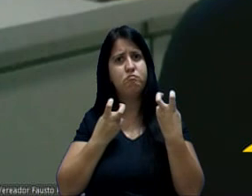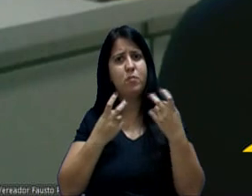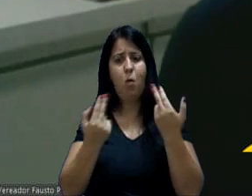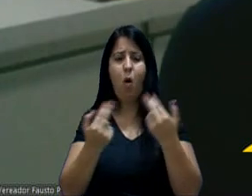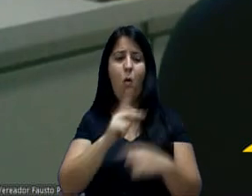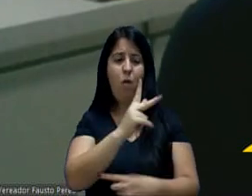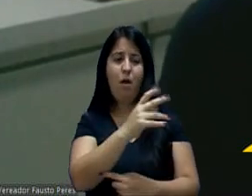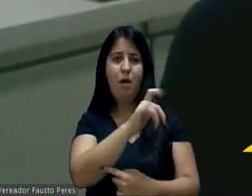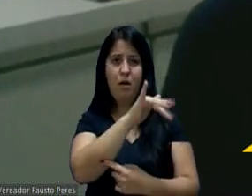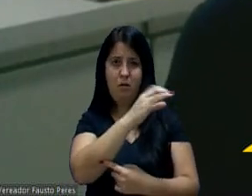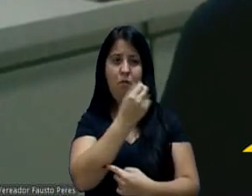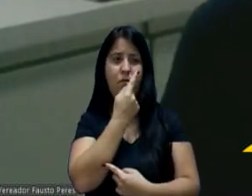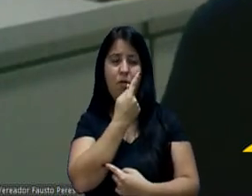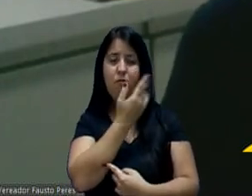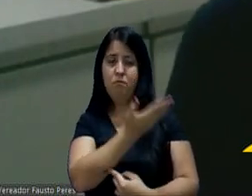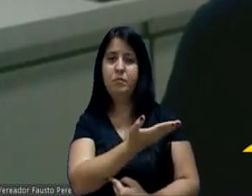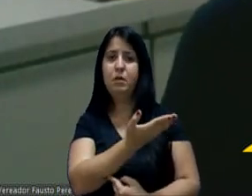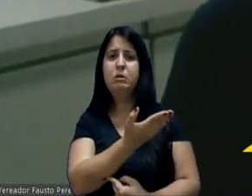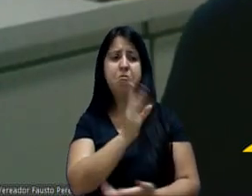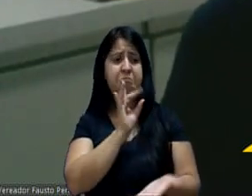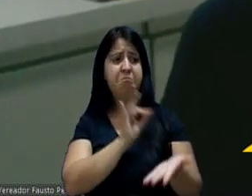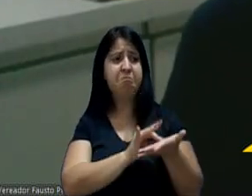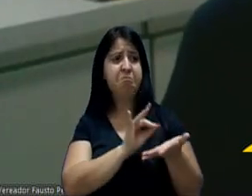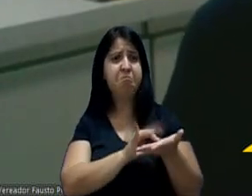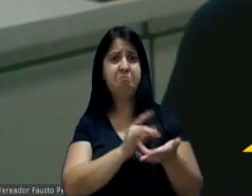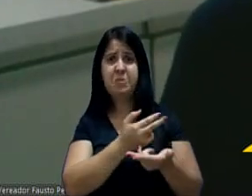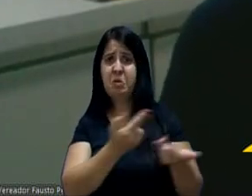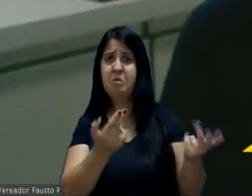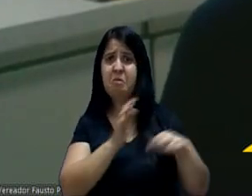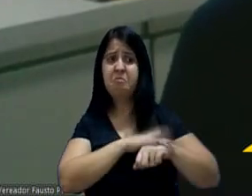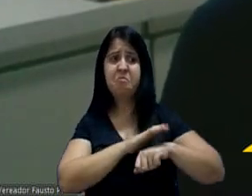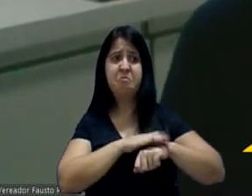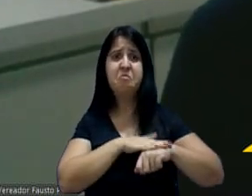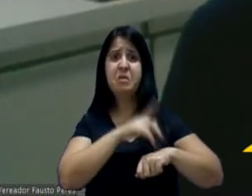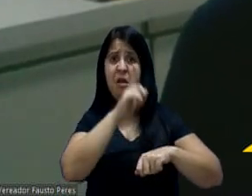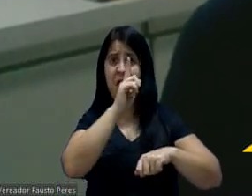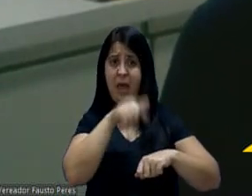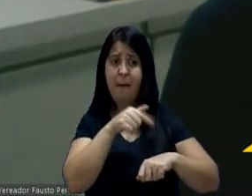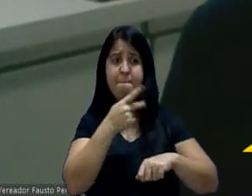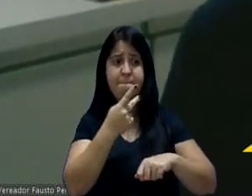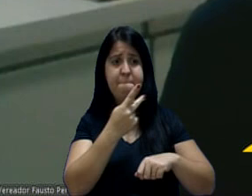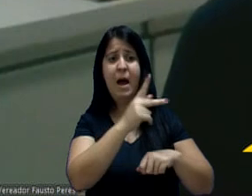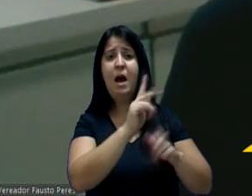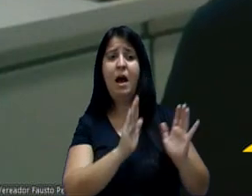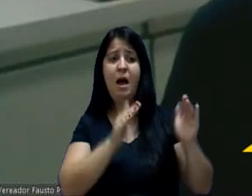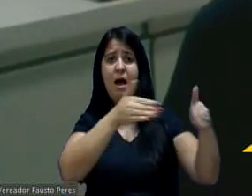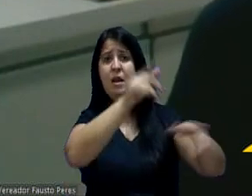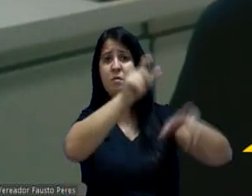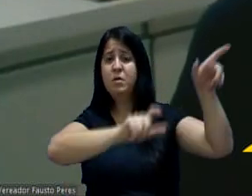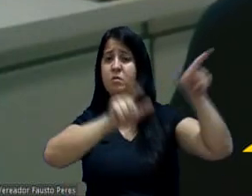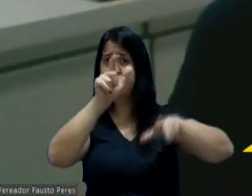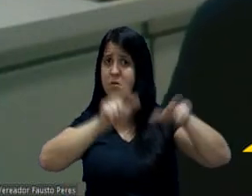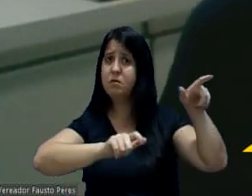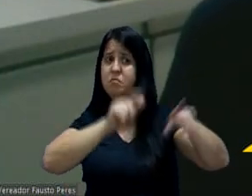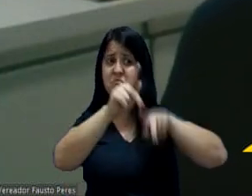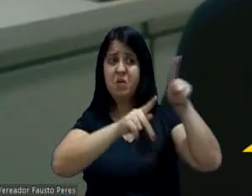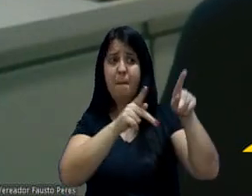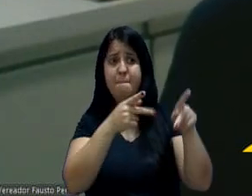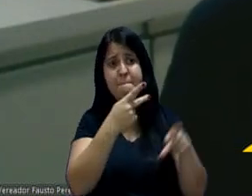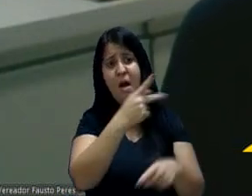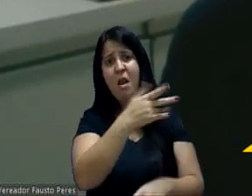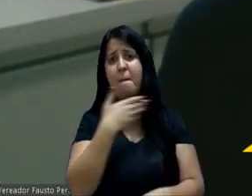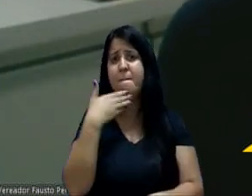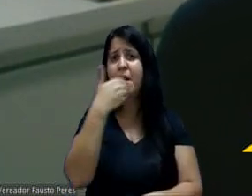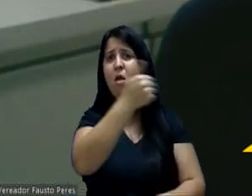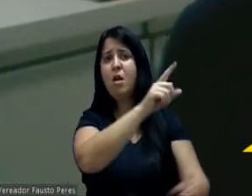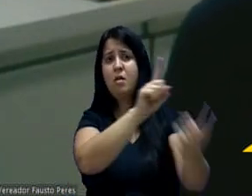Hélio falou agora aí, que realmente as ações estão sendo a favor da nossa população no quesito melhorar o